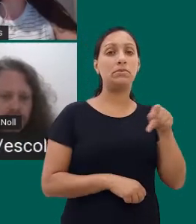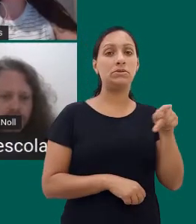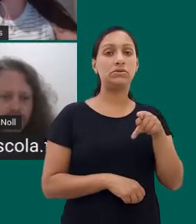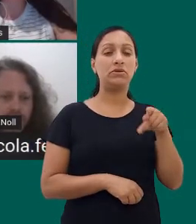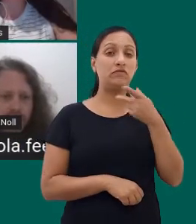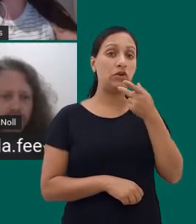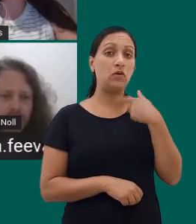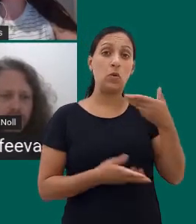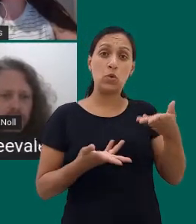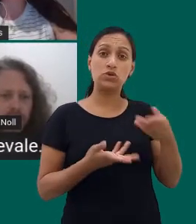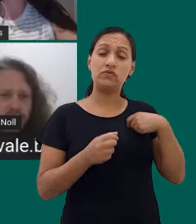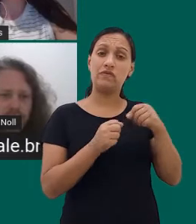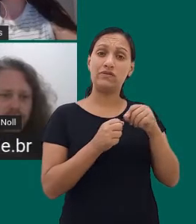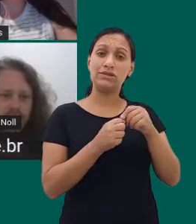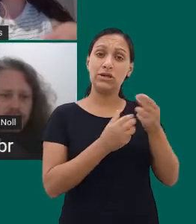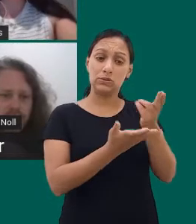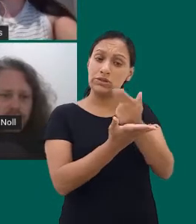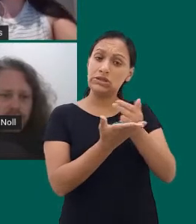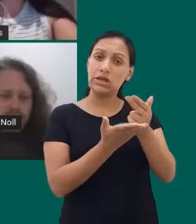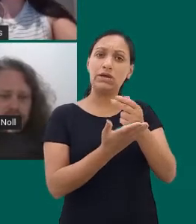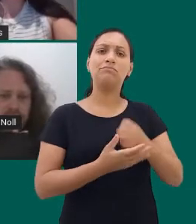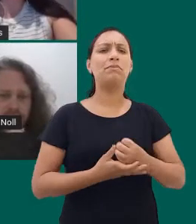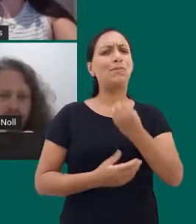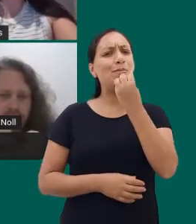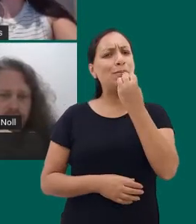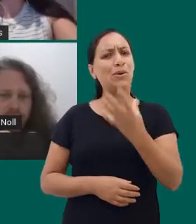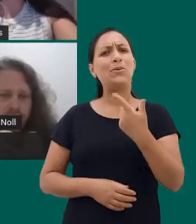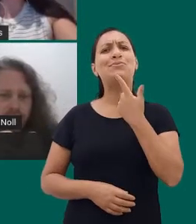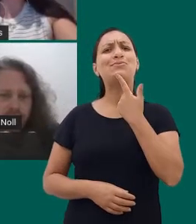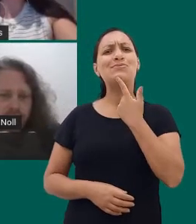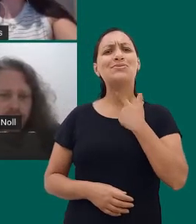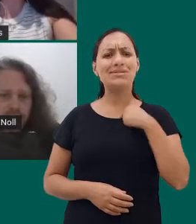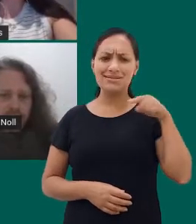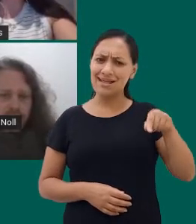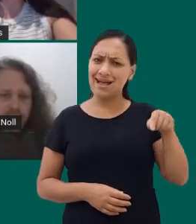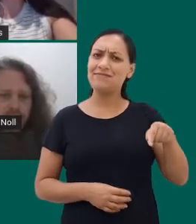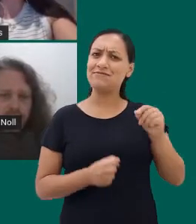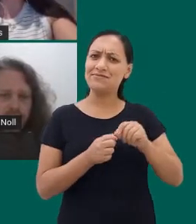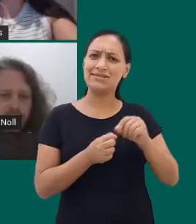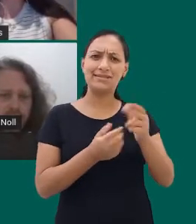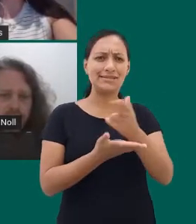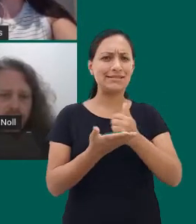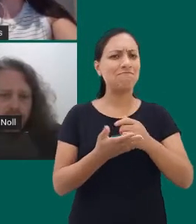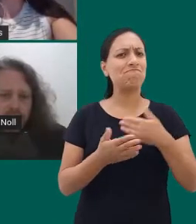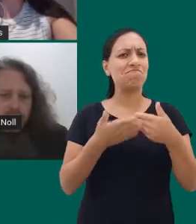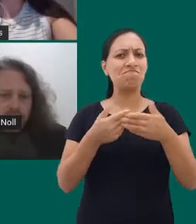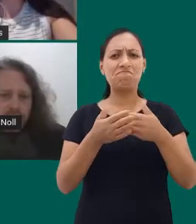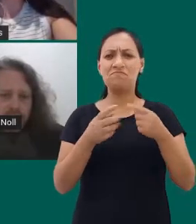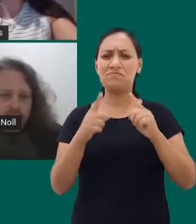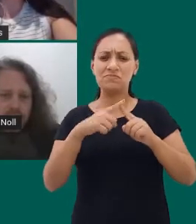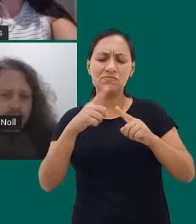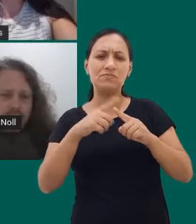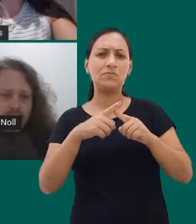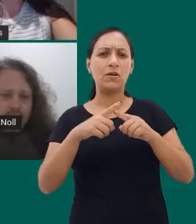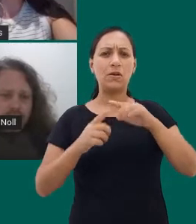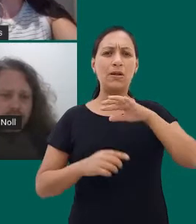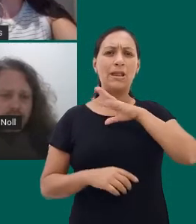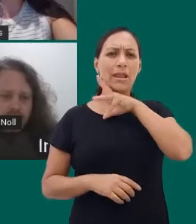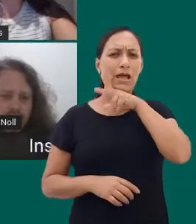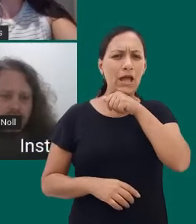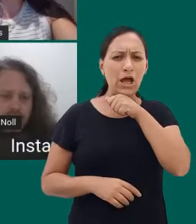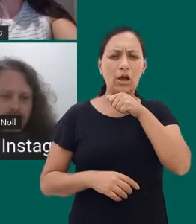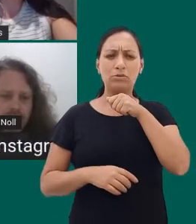ele gostava de fazer desenho. Podia fazê-los de todos os tipos: leões, tigres, galinhas, vacas, barcos e